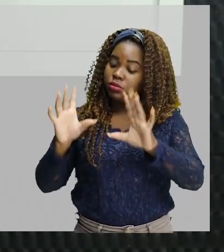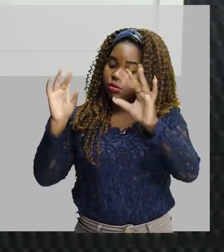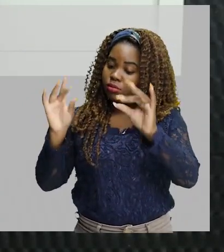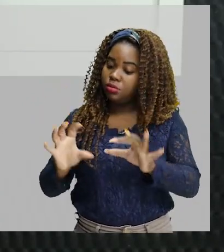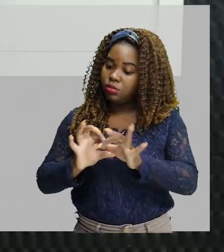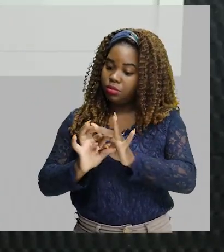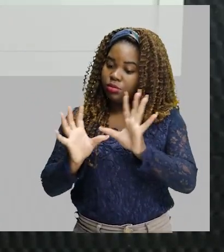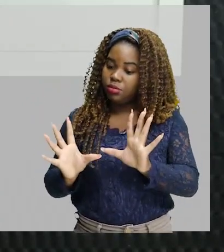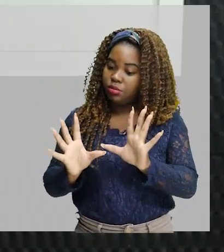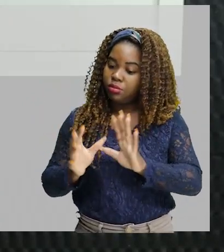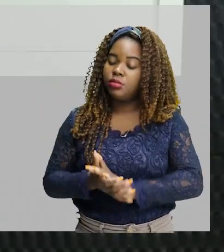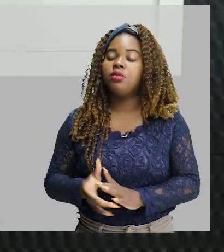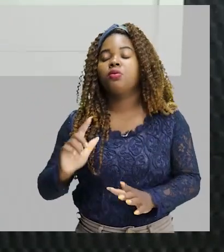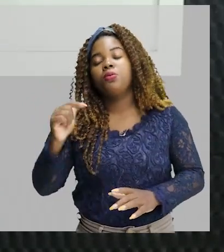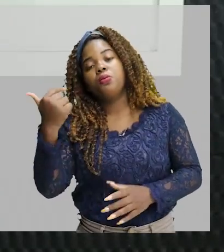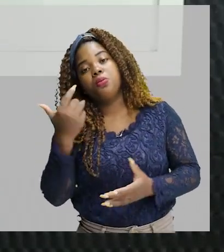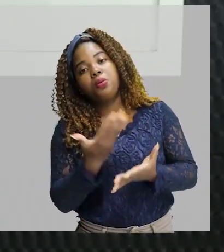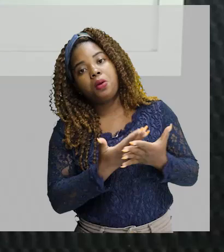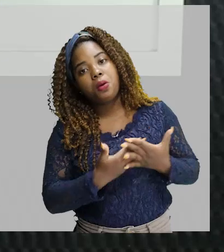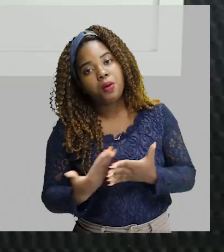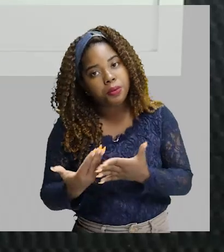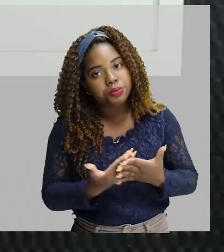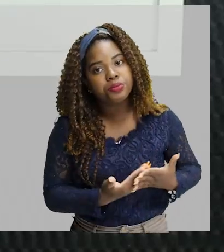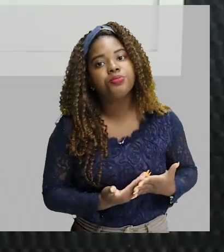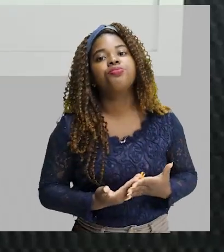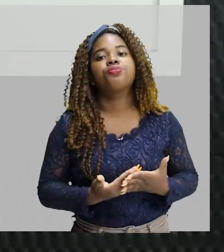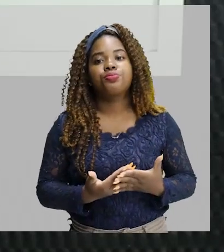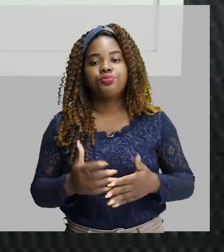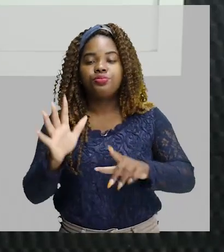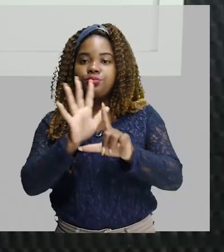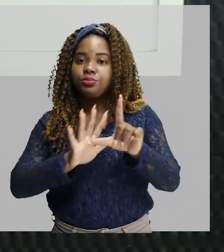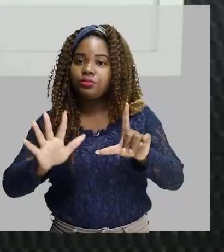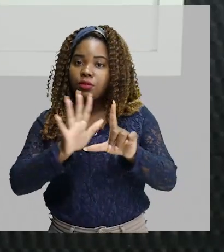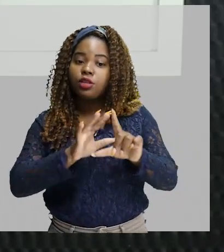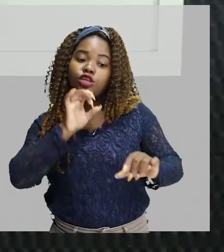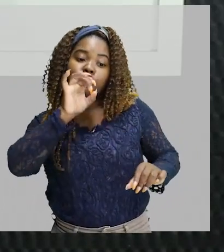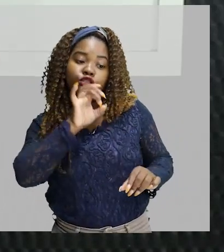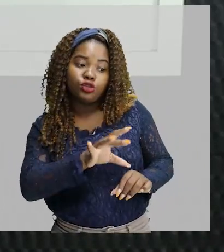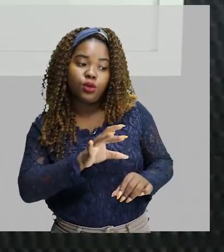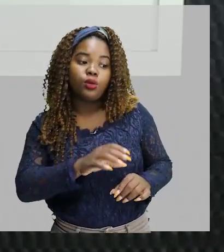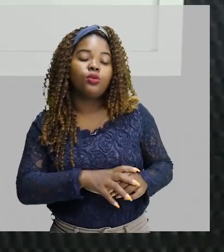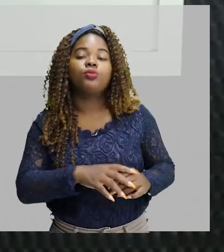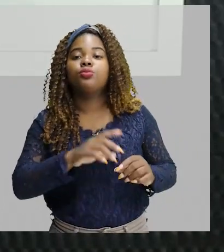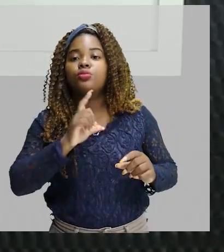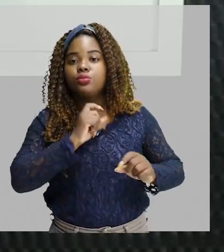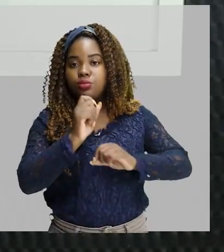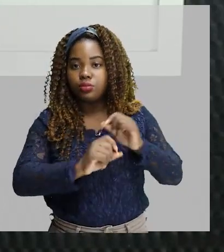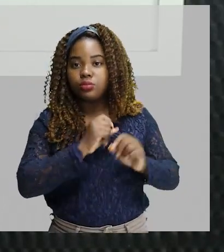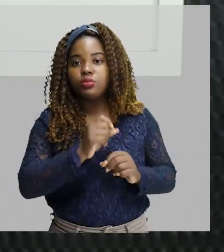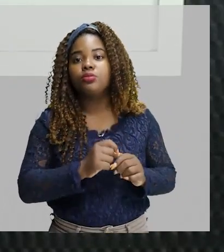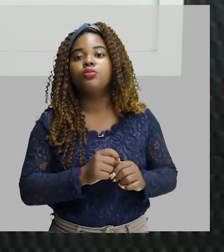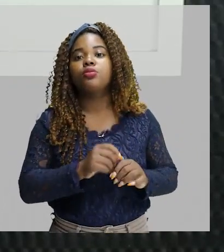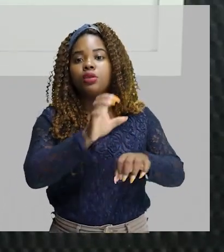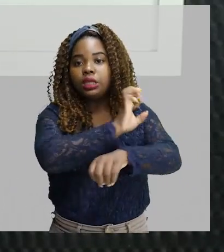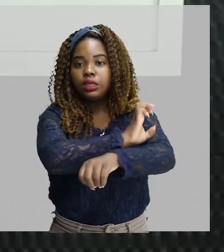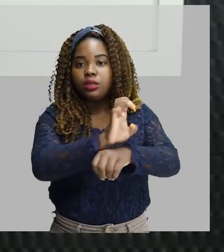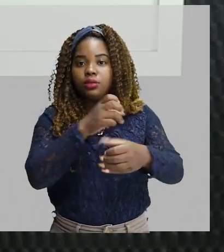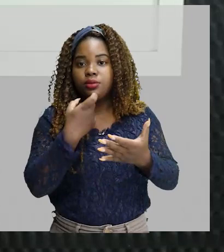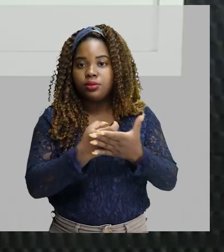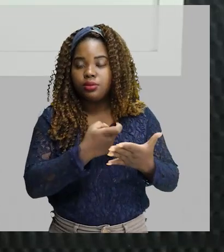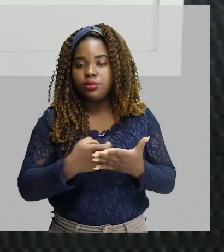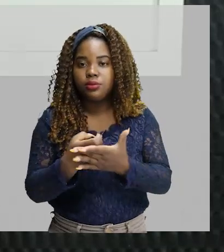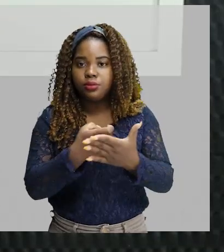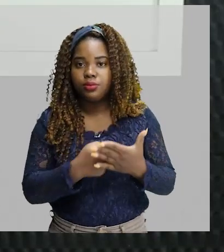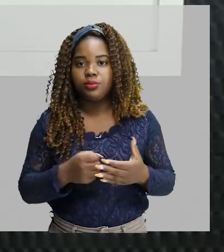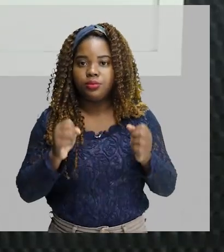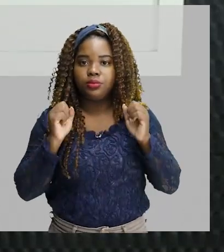Nós temos outras aulas, já temos aulas aí só sobre a ética do dever. Então, busque que você vai encontrar. É só dar um